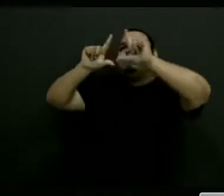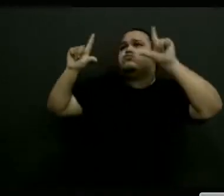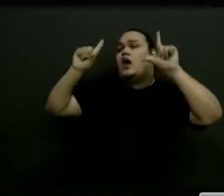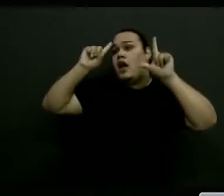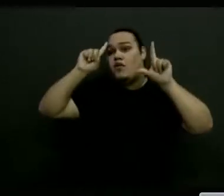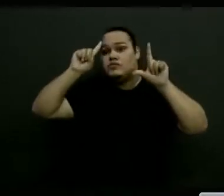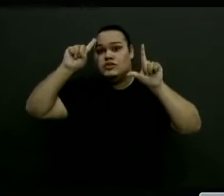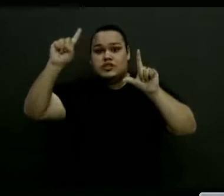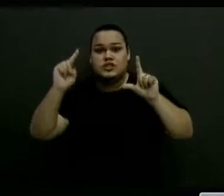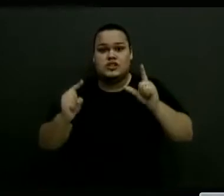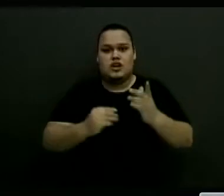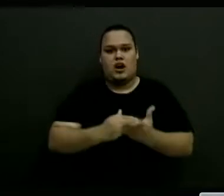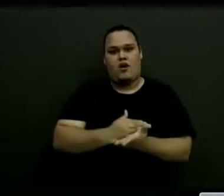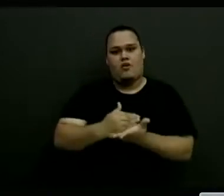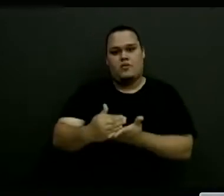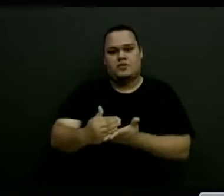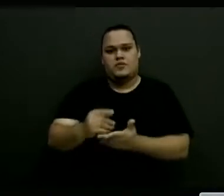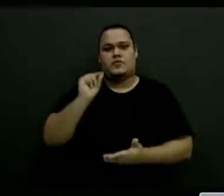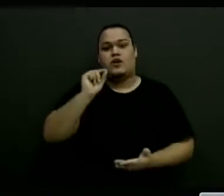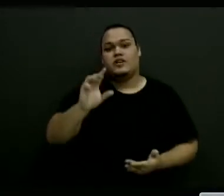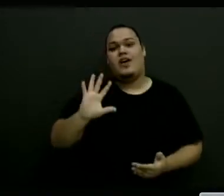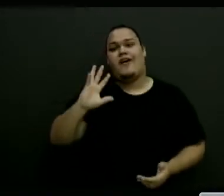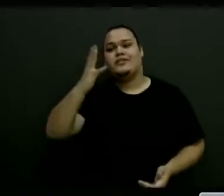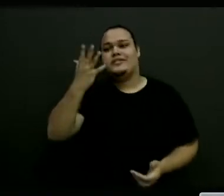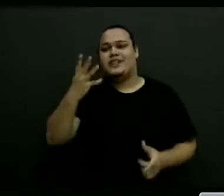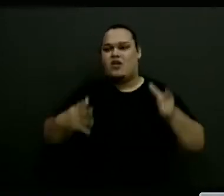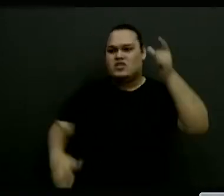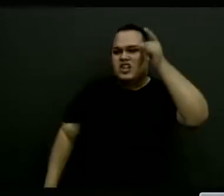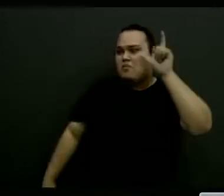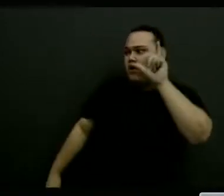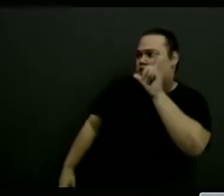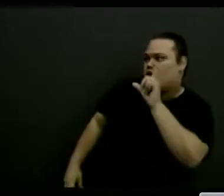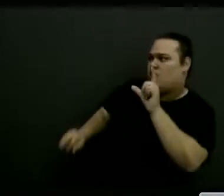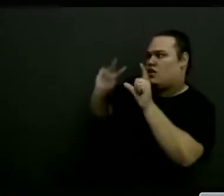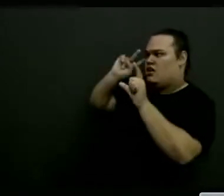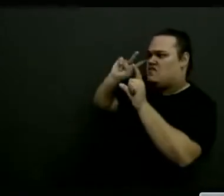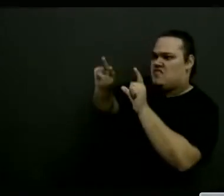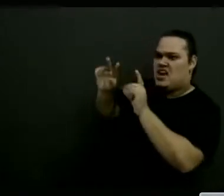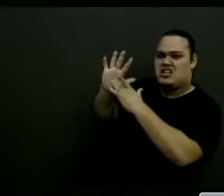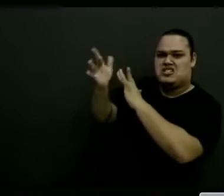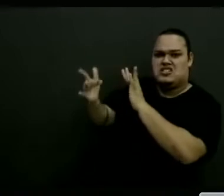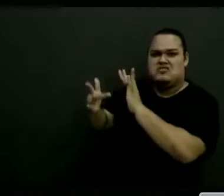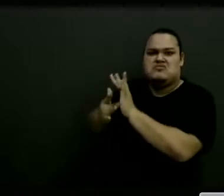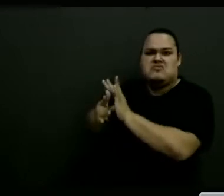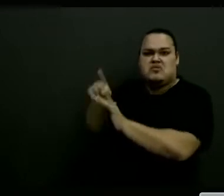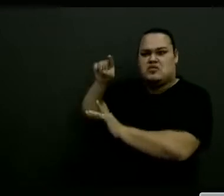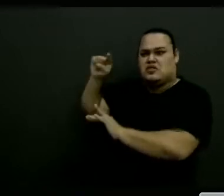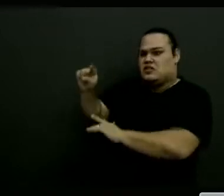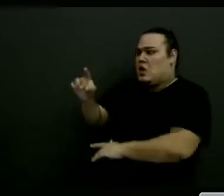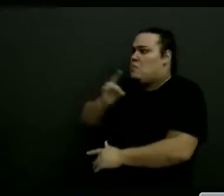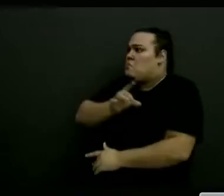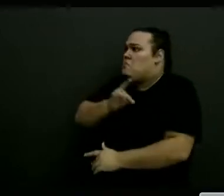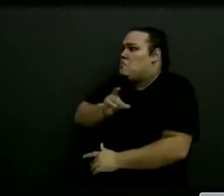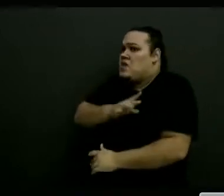os demônios se prostravam aos pés de Cristo e as enfermidades caíam como praga.